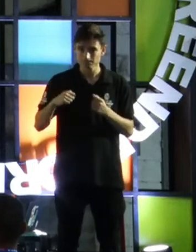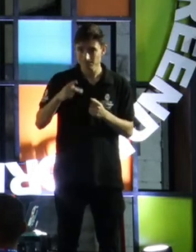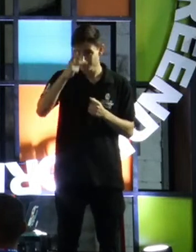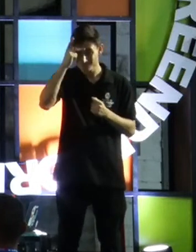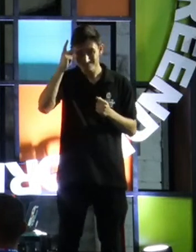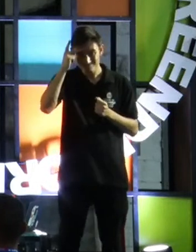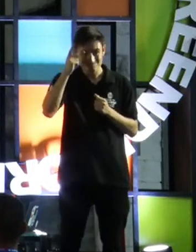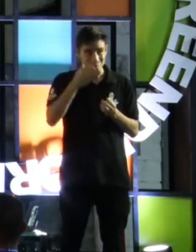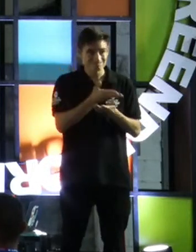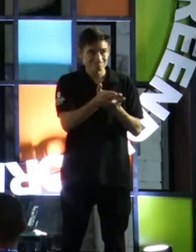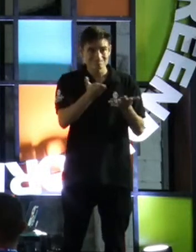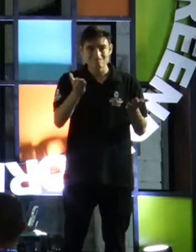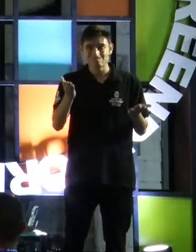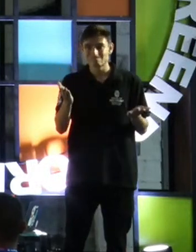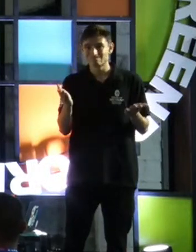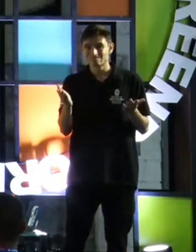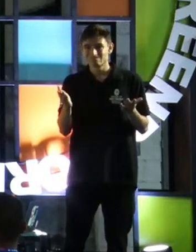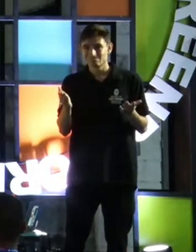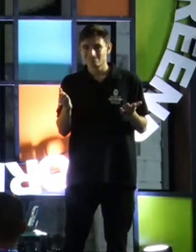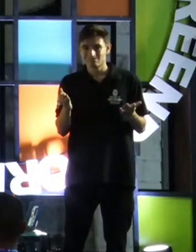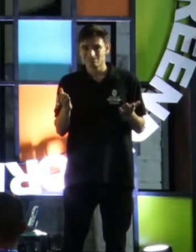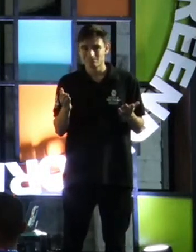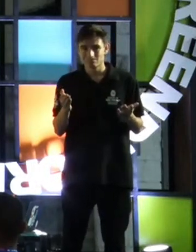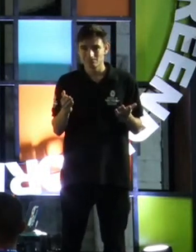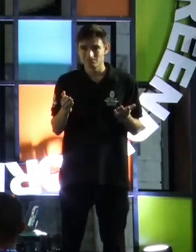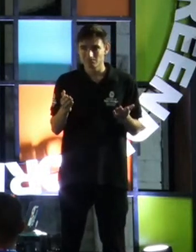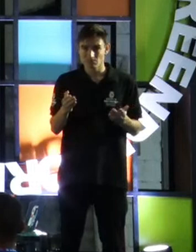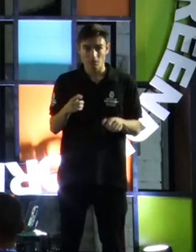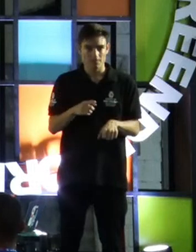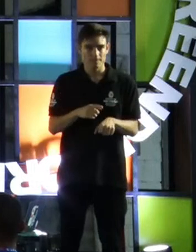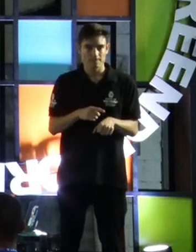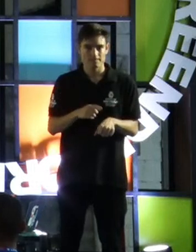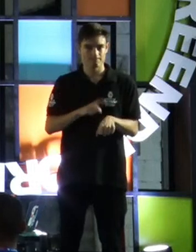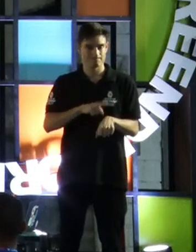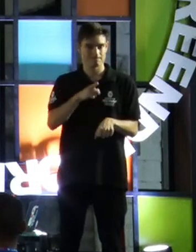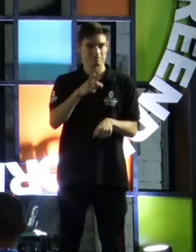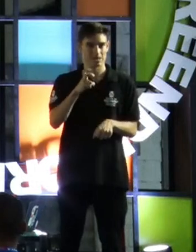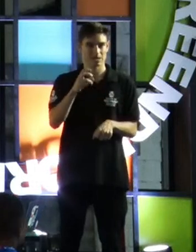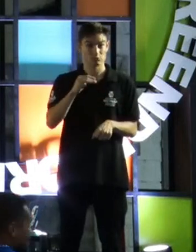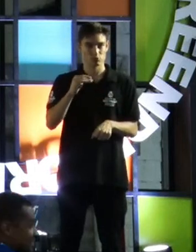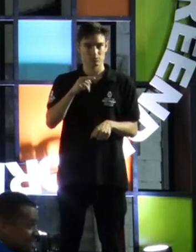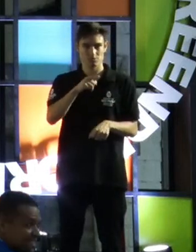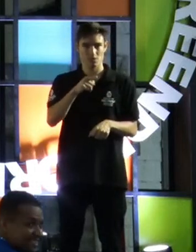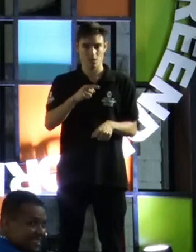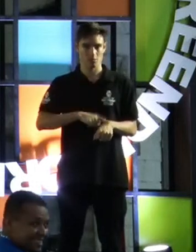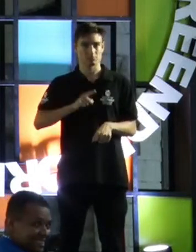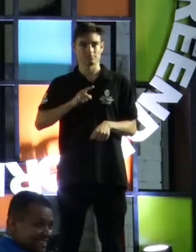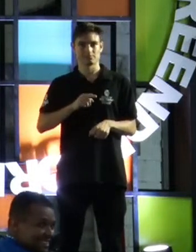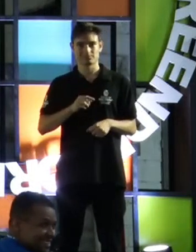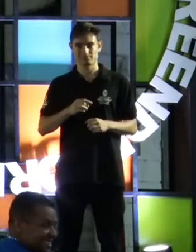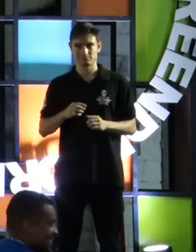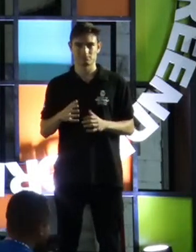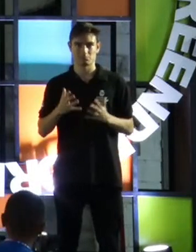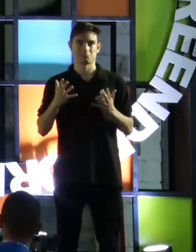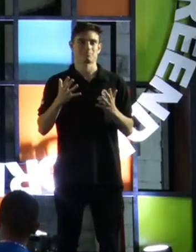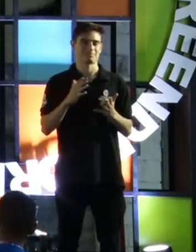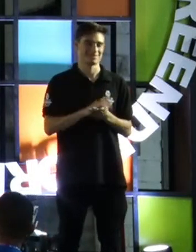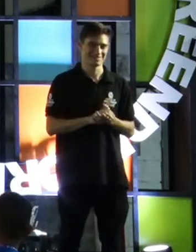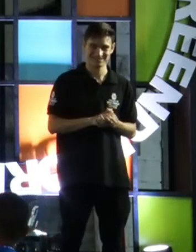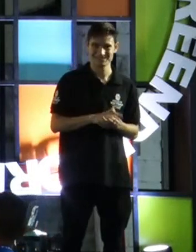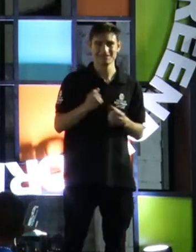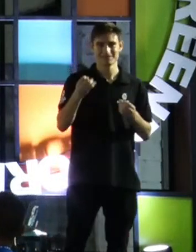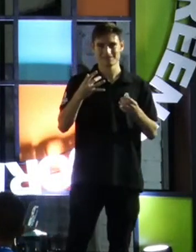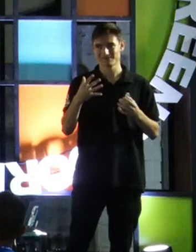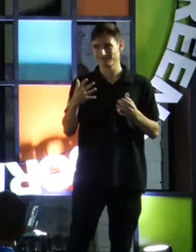galera... 15 minutos já? Meu Deus do céu, sempre chega um com uma plaquinha para me lascar. Pronto,